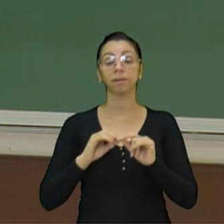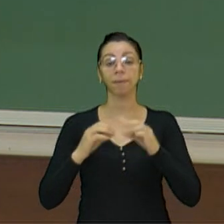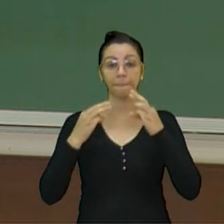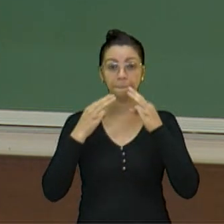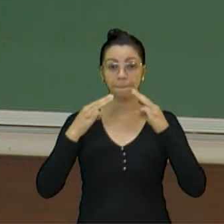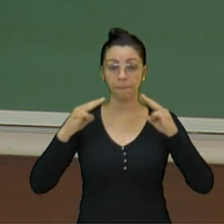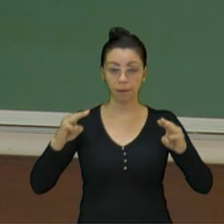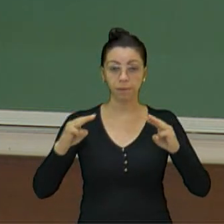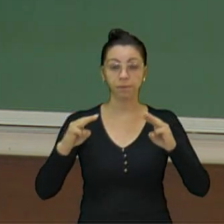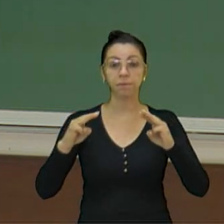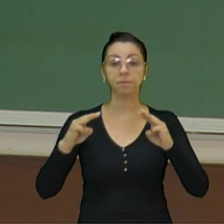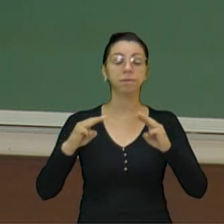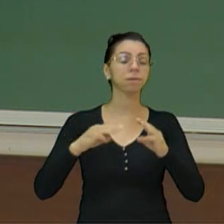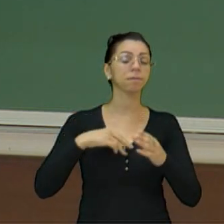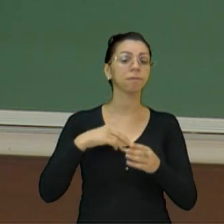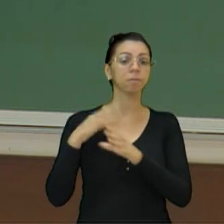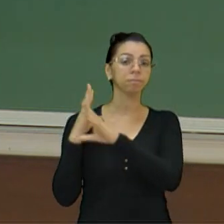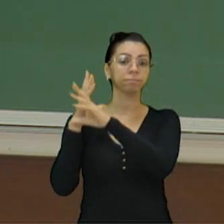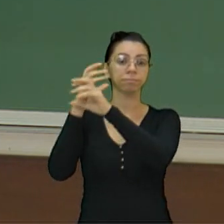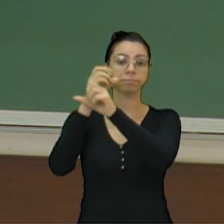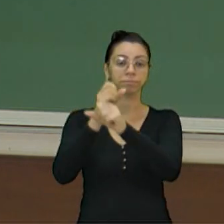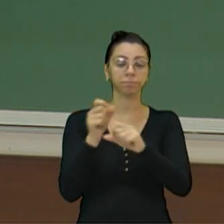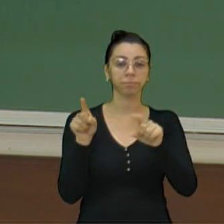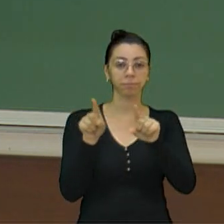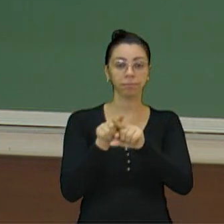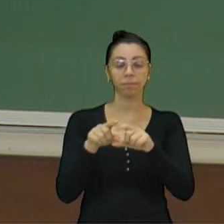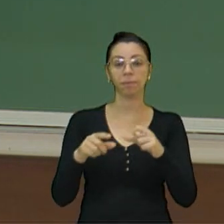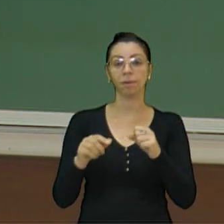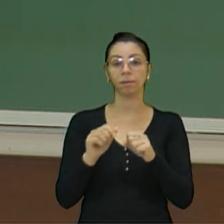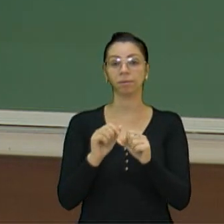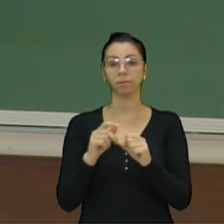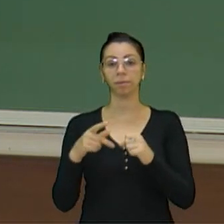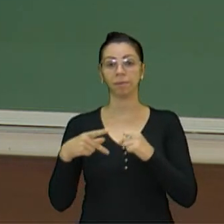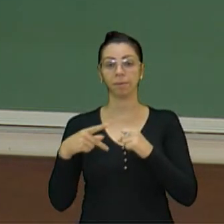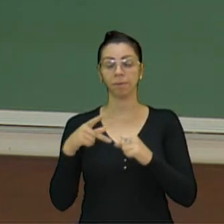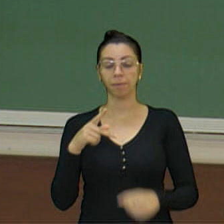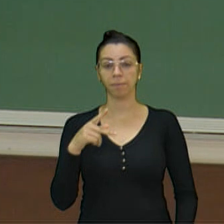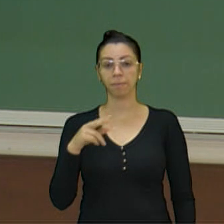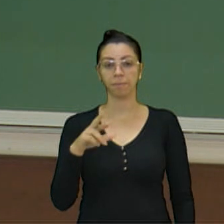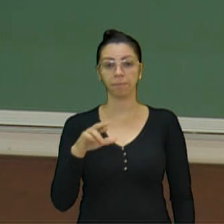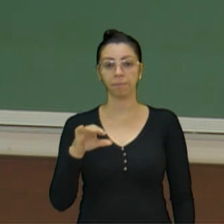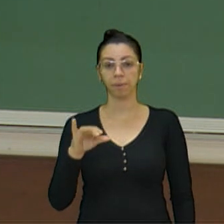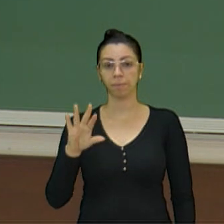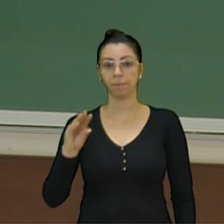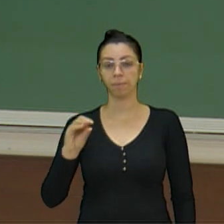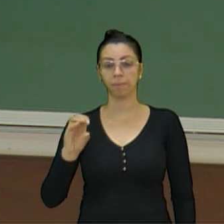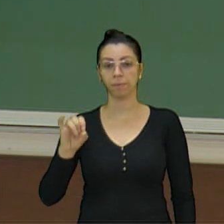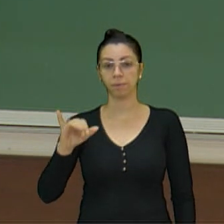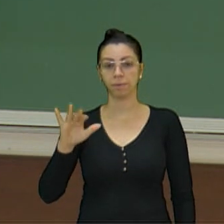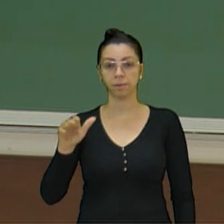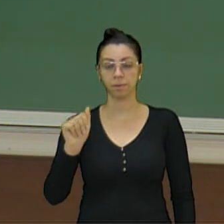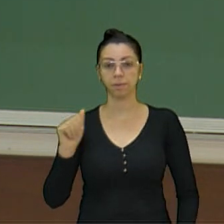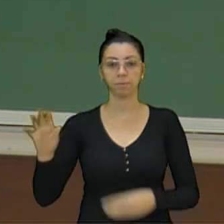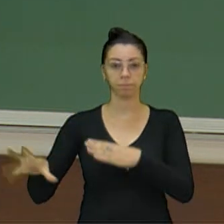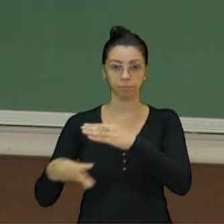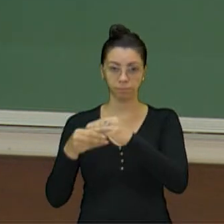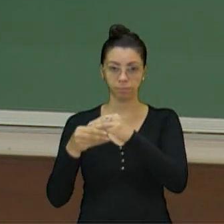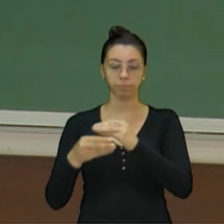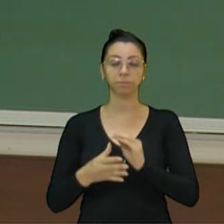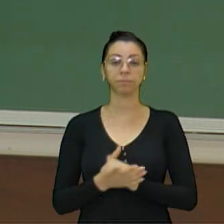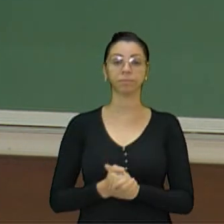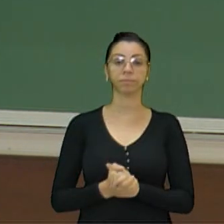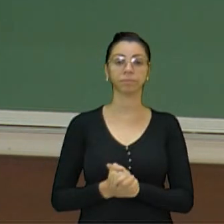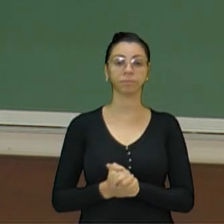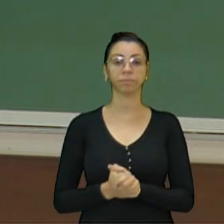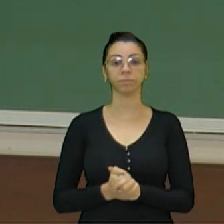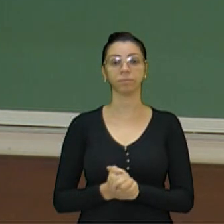algumas preposições. Então, essas e as próximas aulas aí que virão, a gente vai retomar alguns conteúdos que a gente viu até aqui. Tá bom? Então, vamos